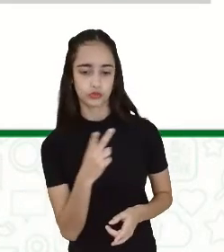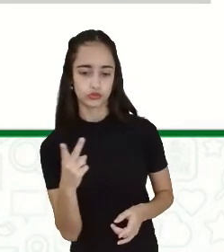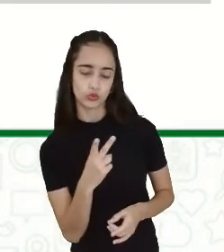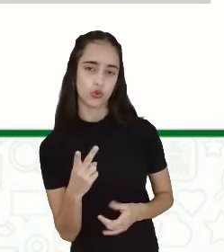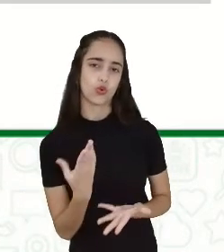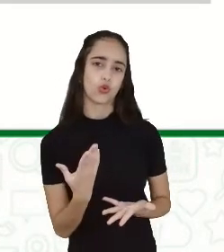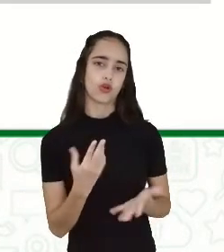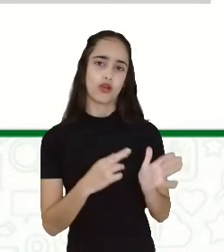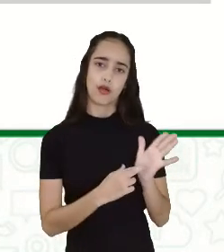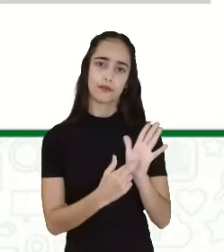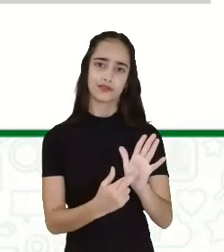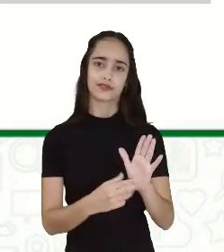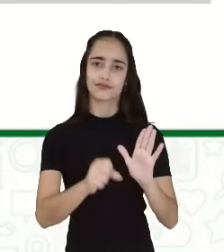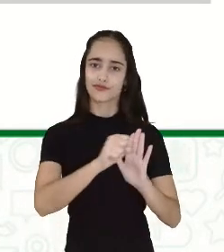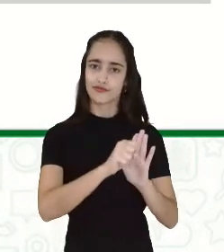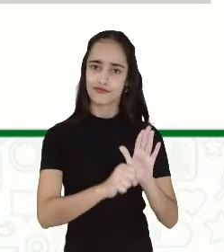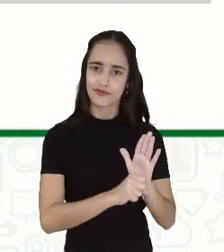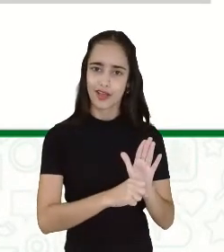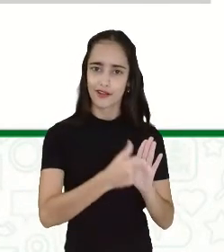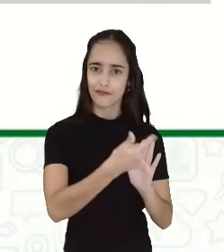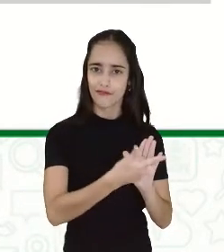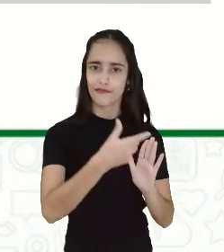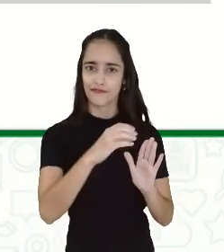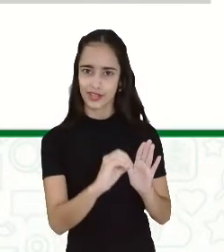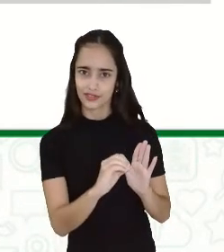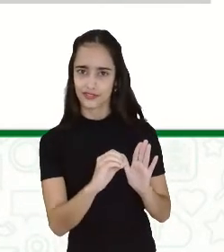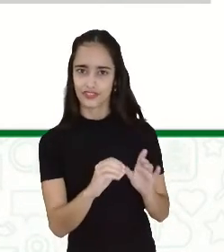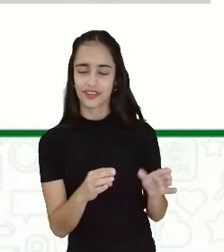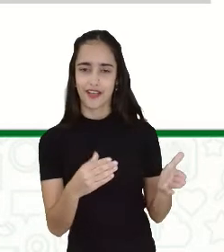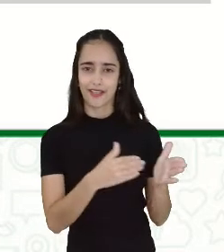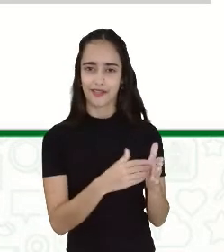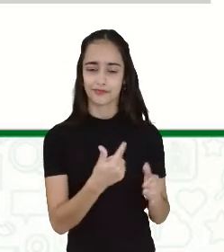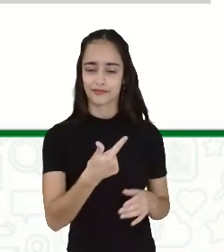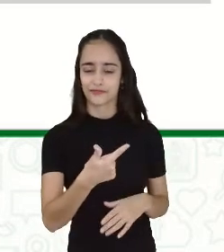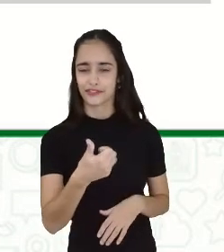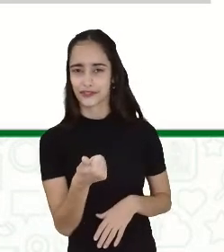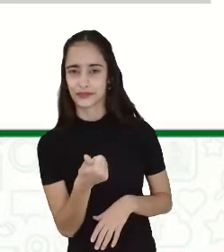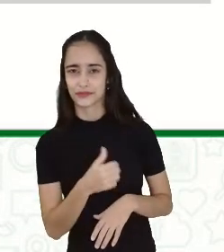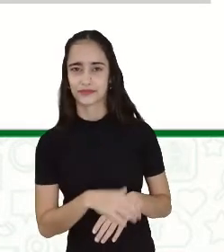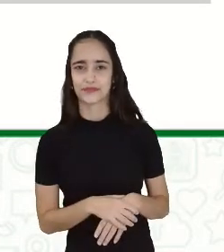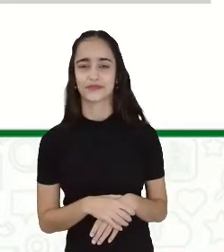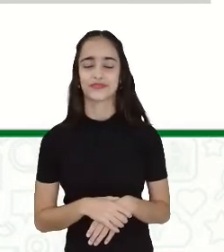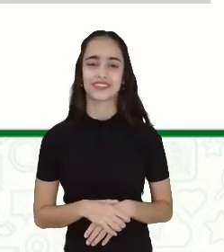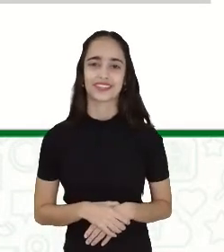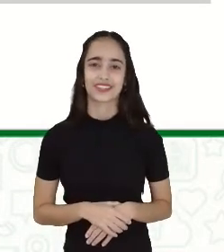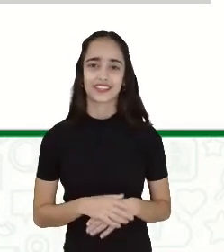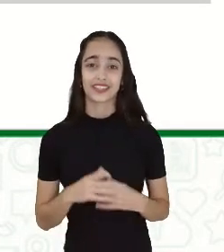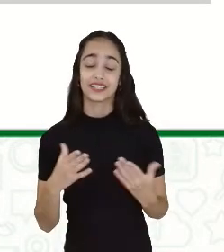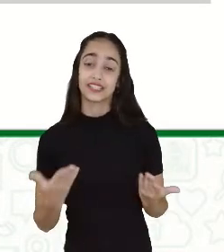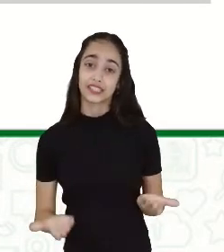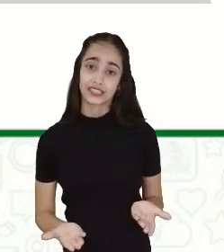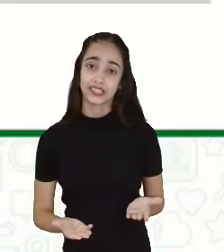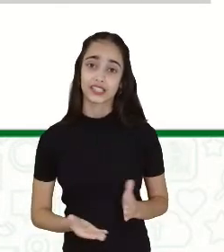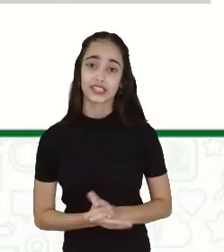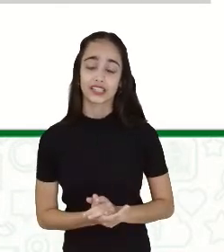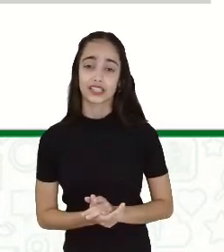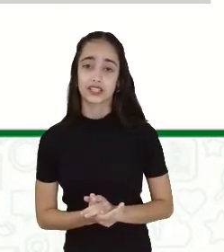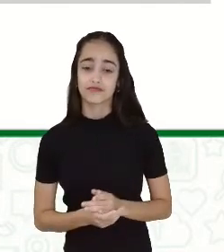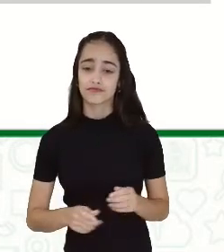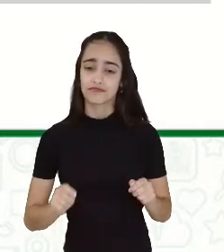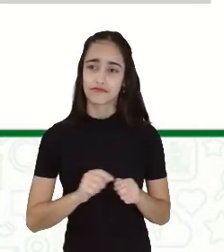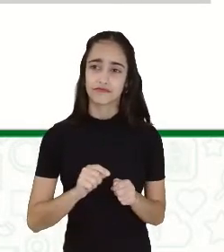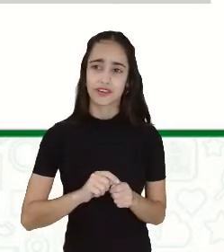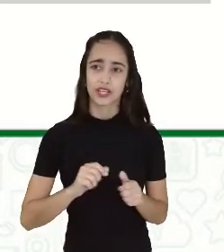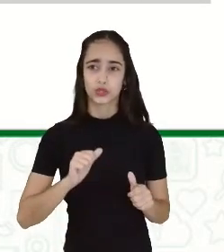século 20 e outra do Século 21 que vai completamente né o